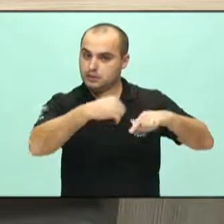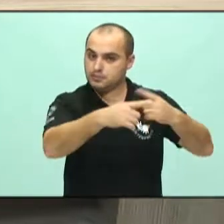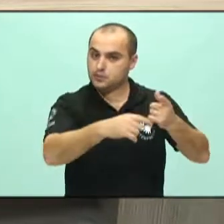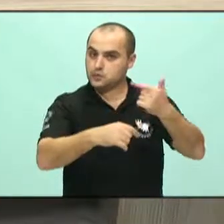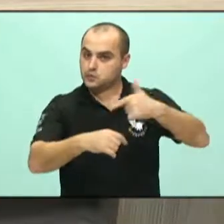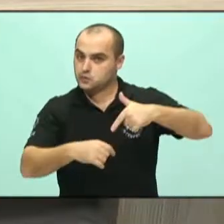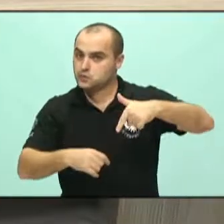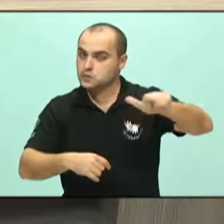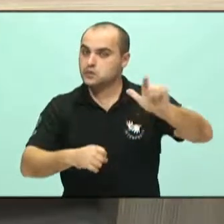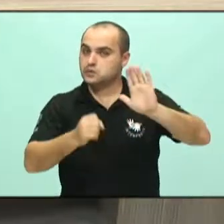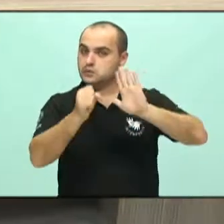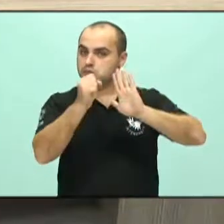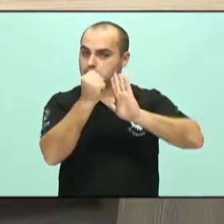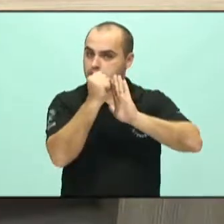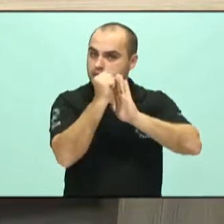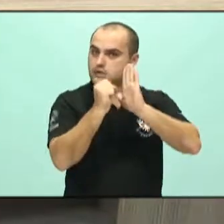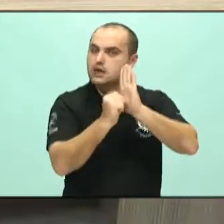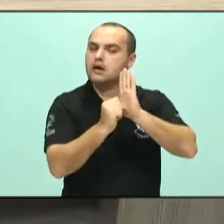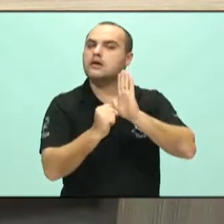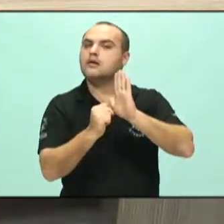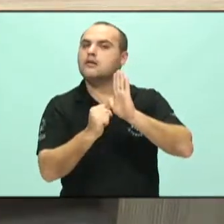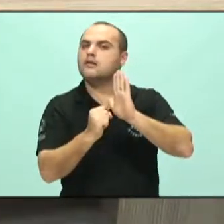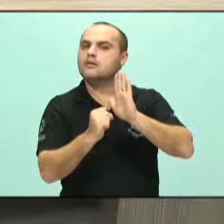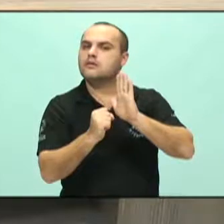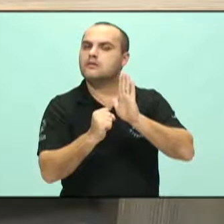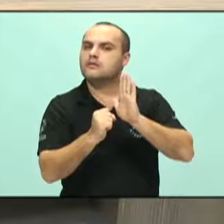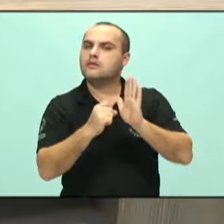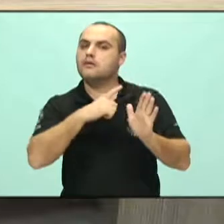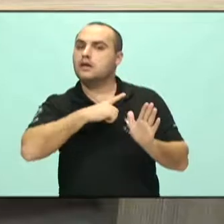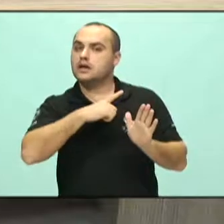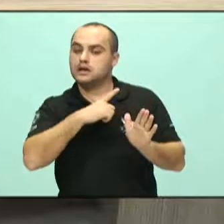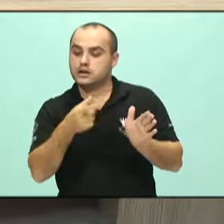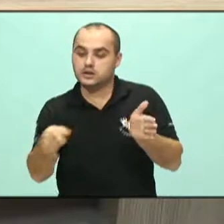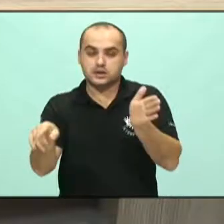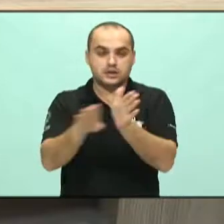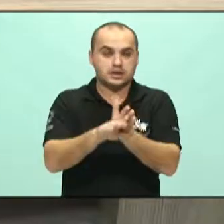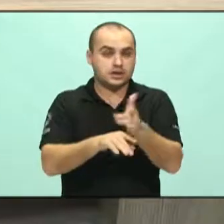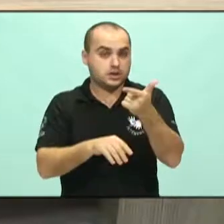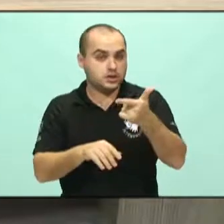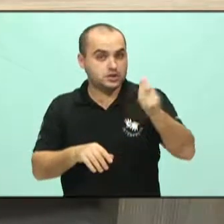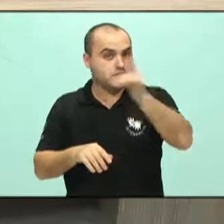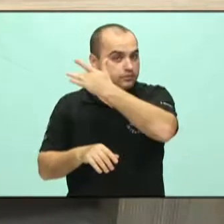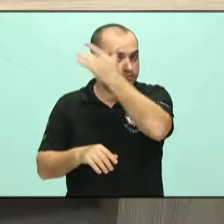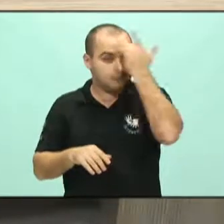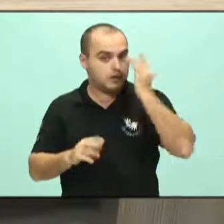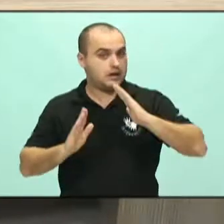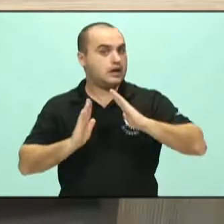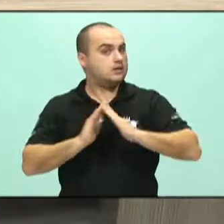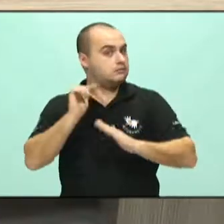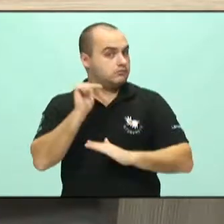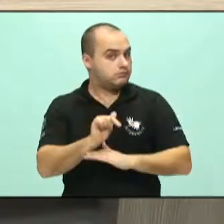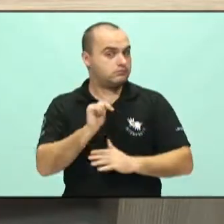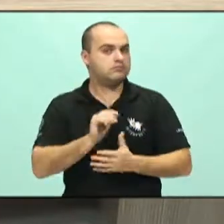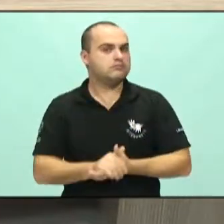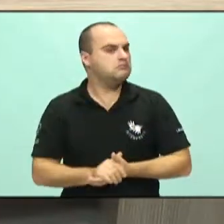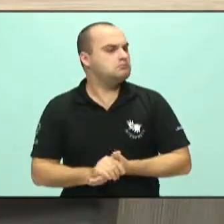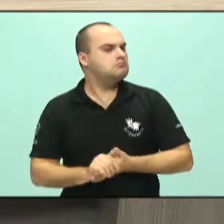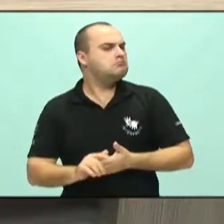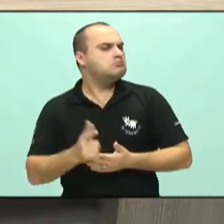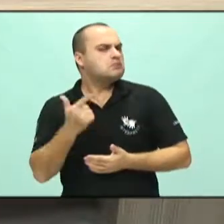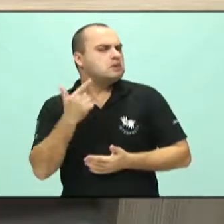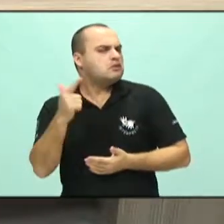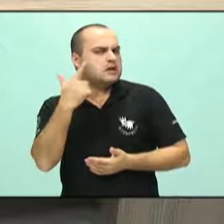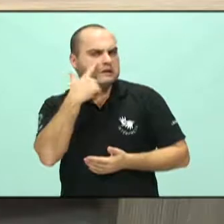seguinte, nós vamos ter a chegada de outros moradores para cá, ainda sem intenção de fundar